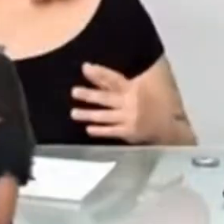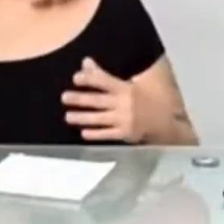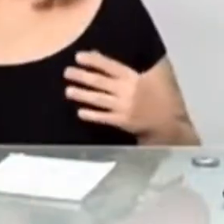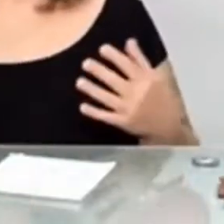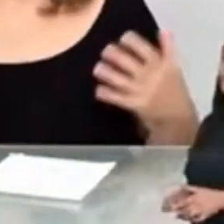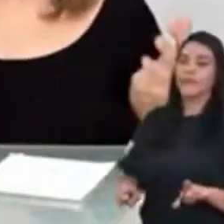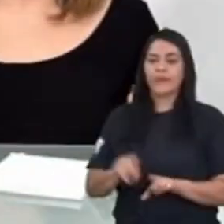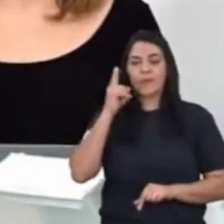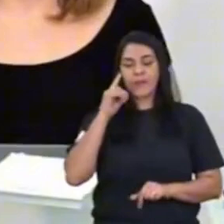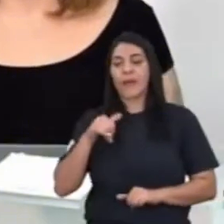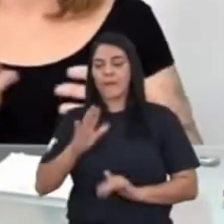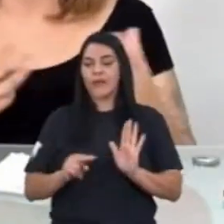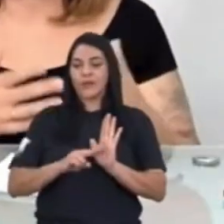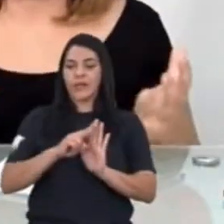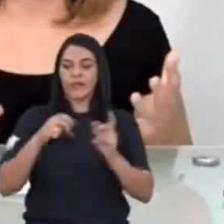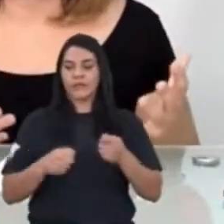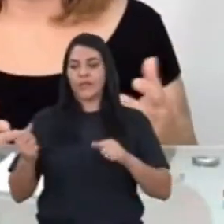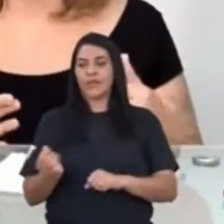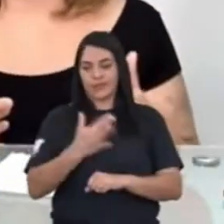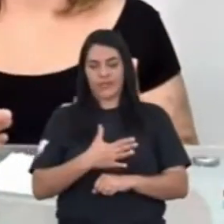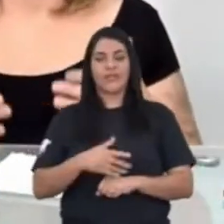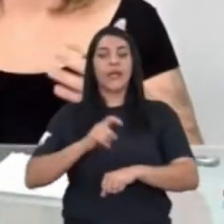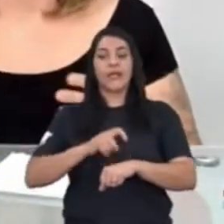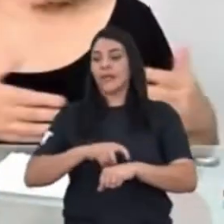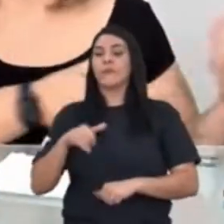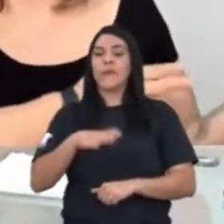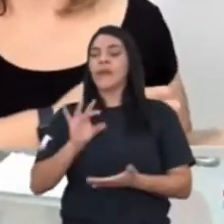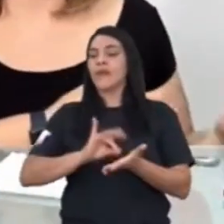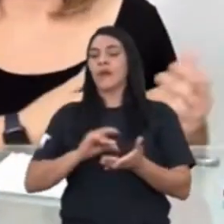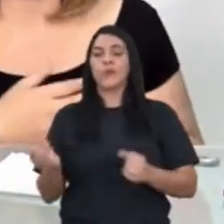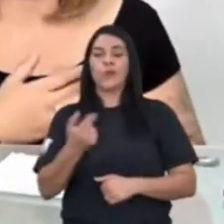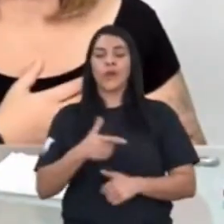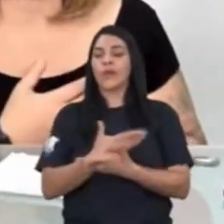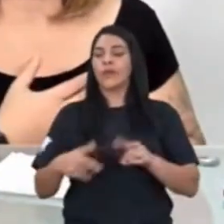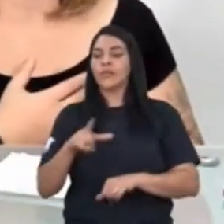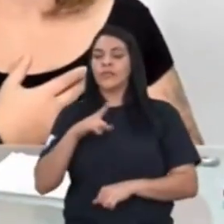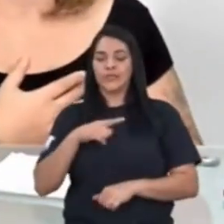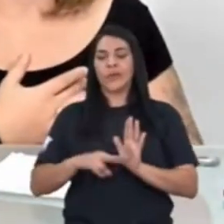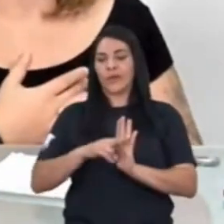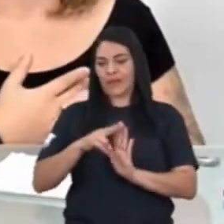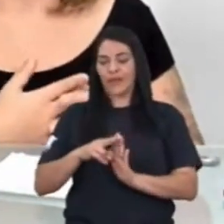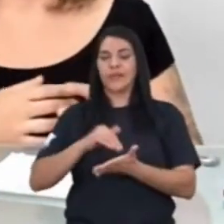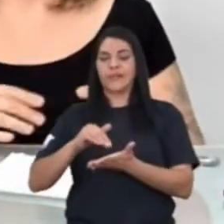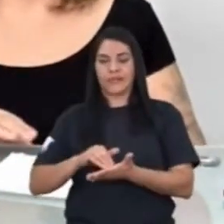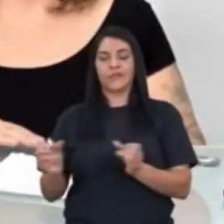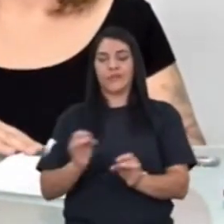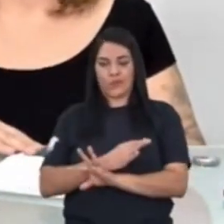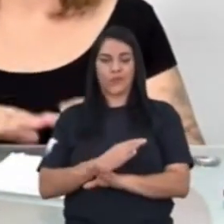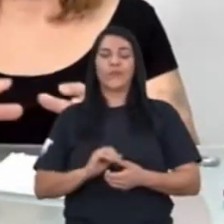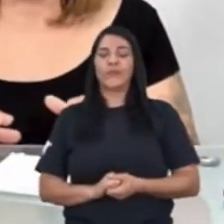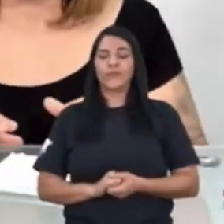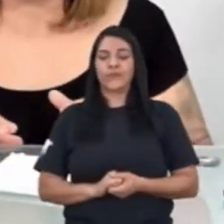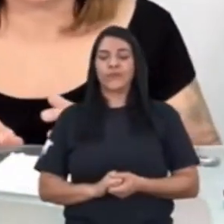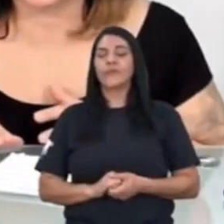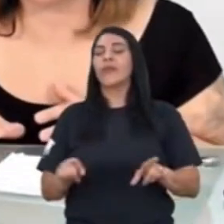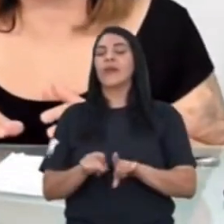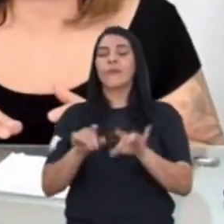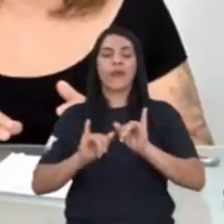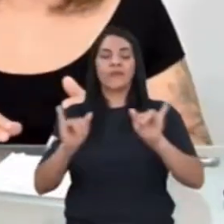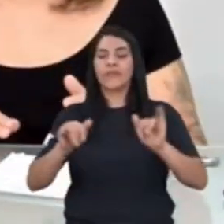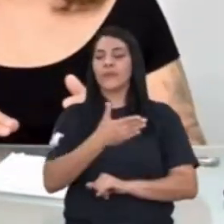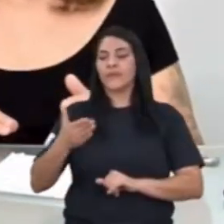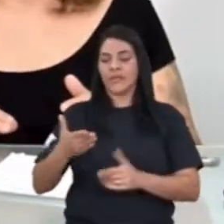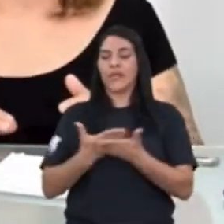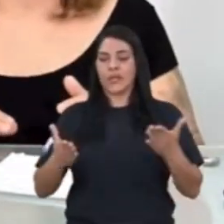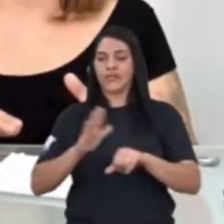pensando, mas o relatório precisa atualizar então, em mais tempo real, né, do que a gente tinha o costume dos relatórios lá na sede atualizarem. Aqui eu já consigo dizer para vocês que a gente